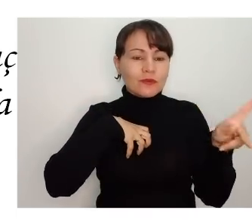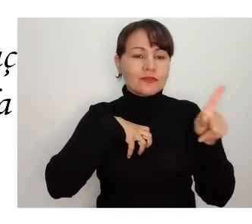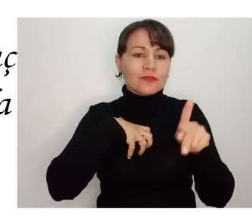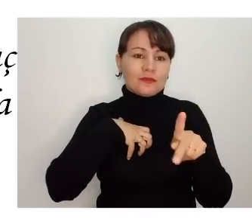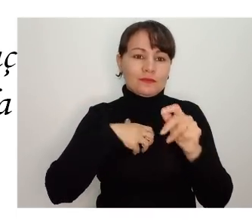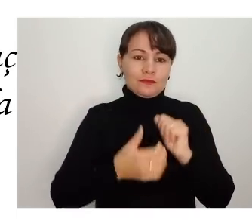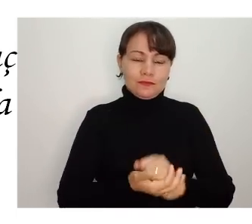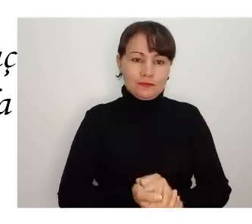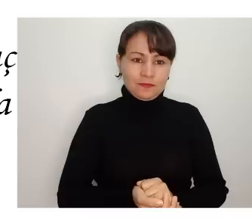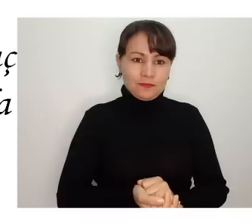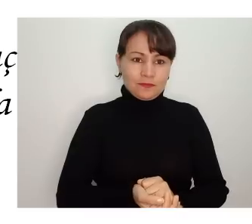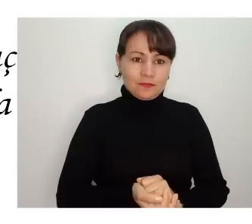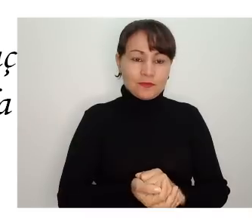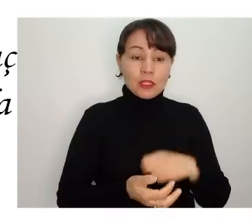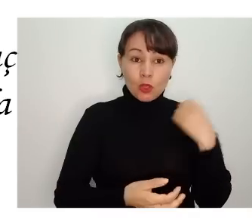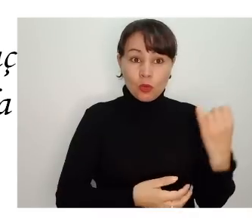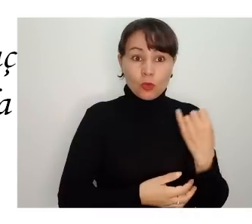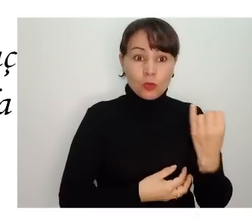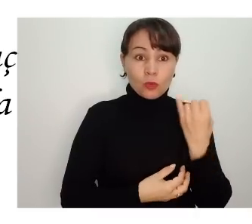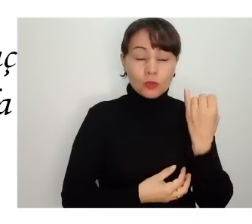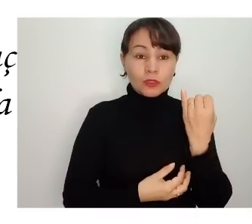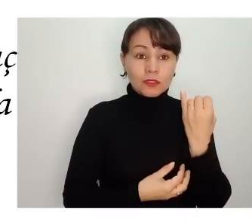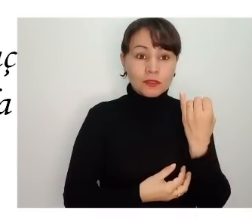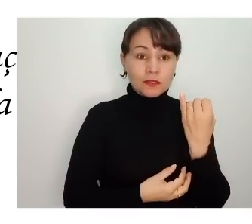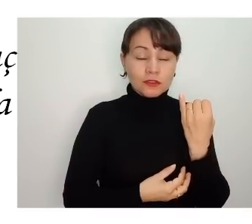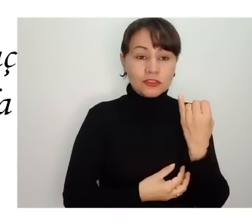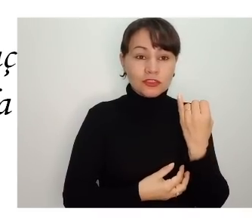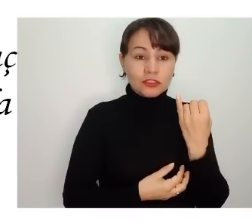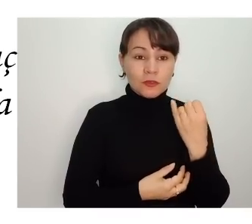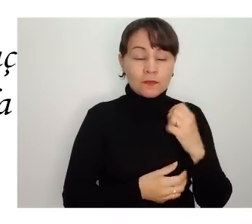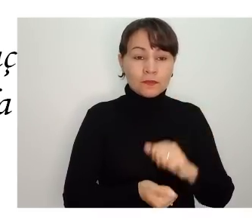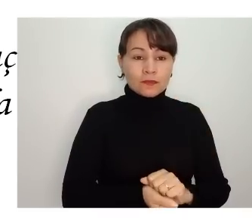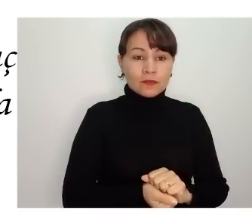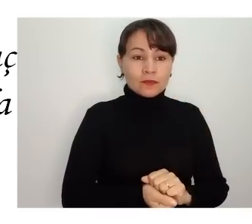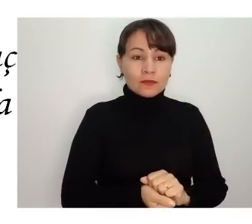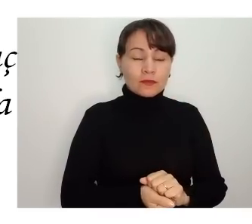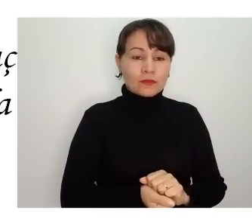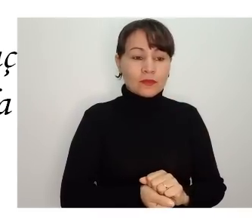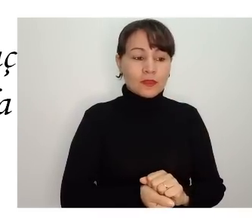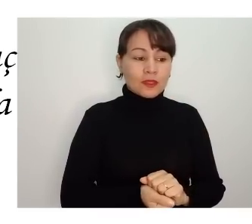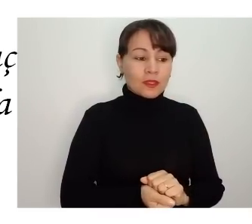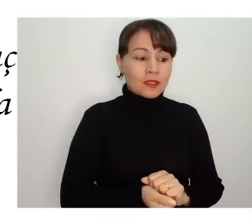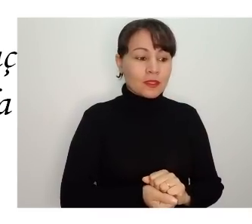da professora. Então, como é importante